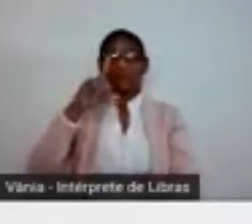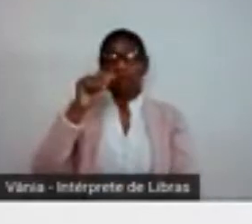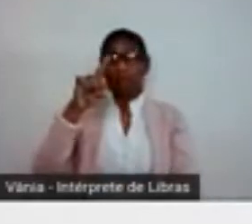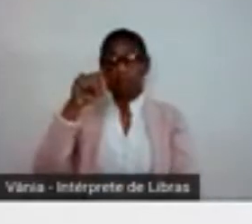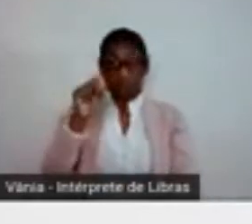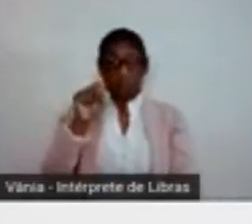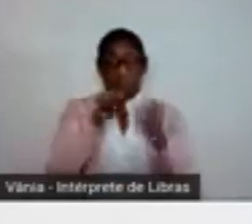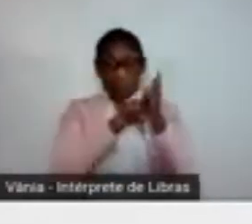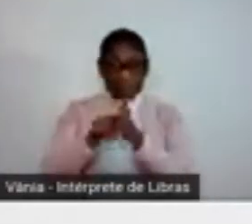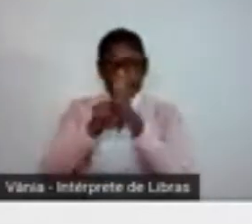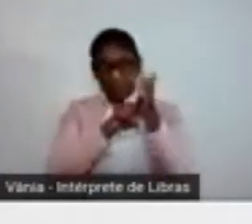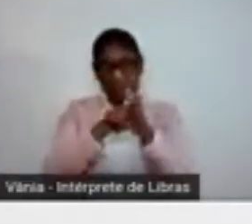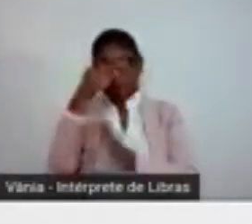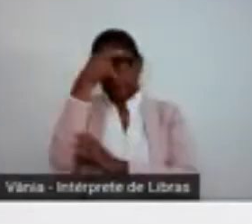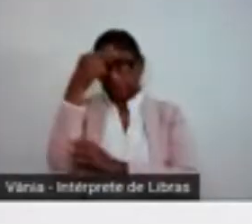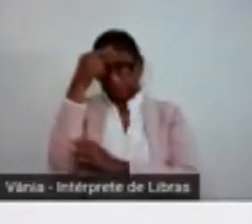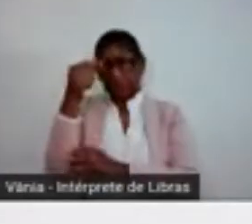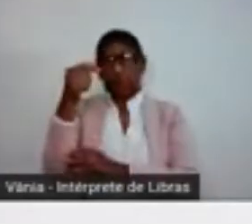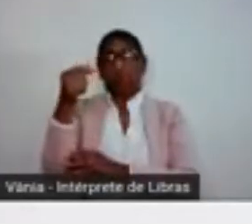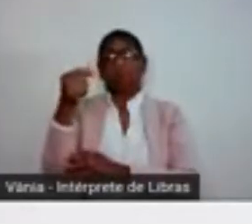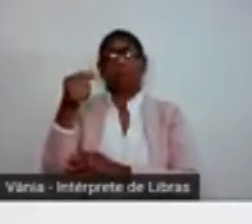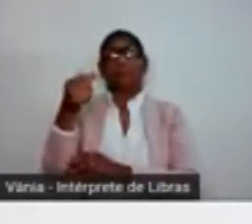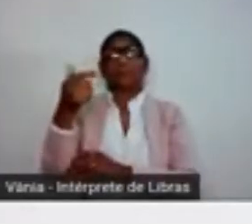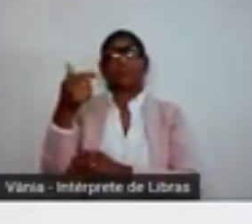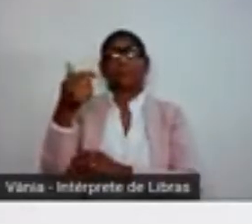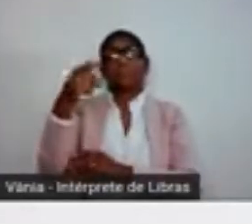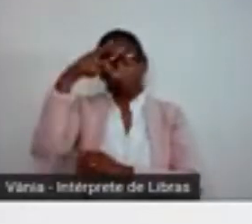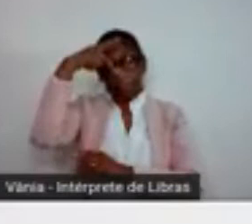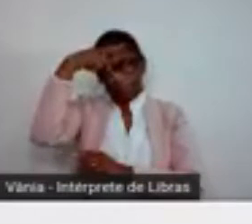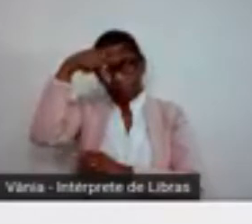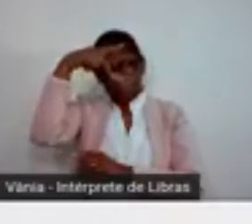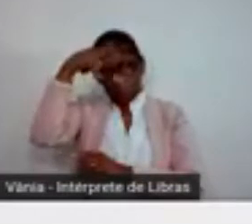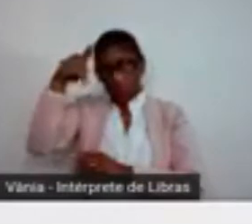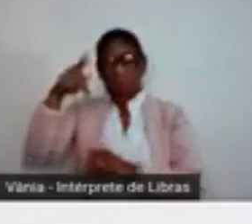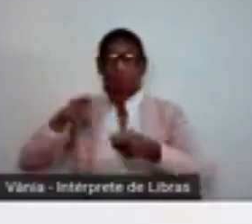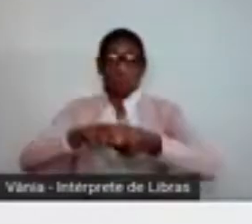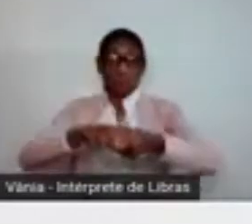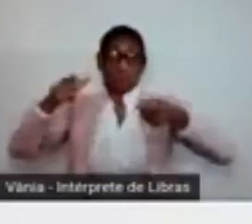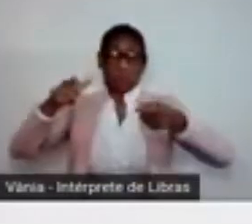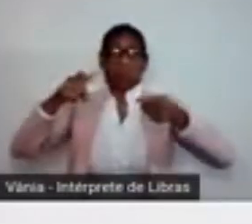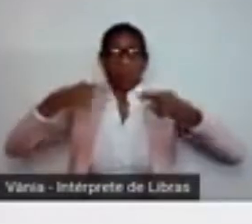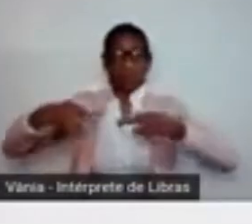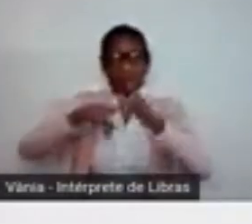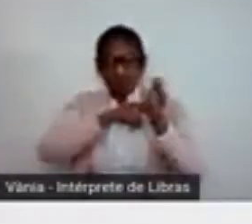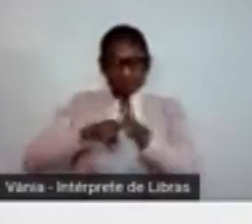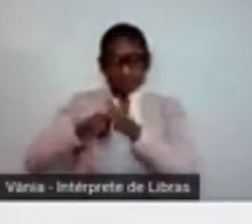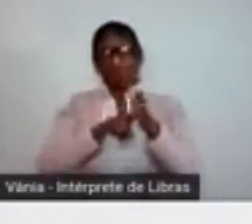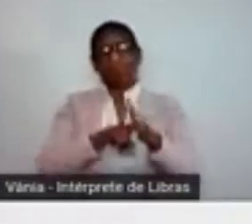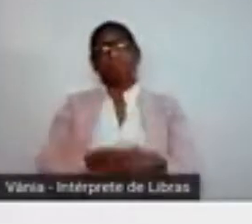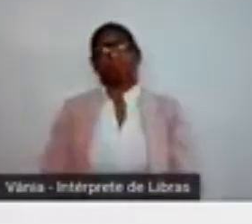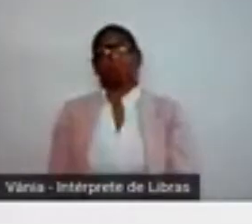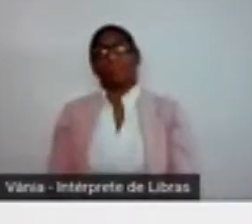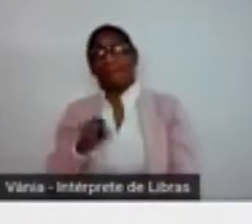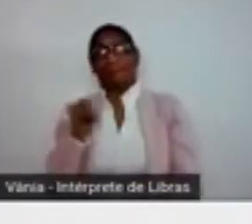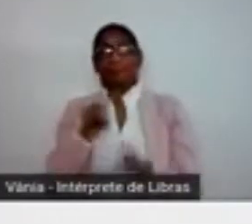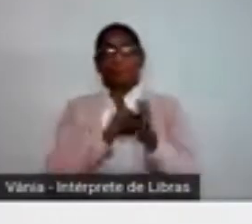fazemos com a Universidade Federal de Pelotas, que tem indicado frequentemente uma prevalência maior nesta região, mas tem